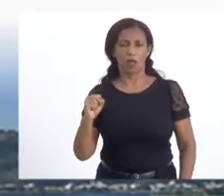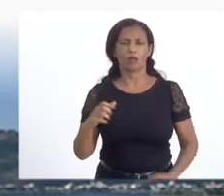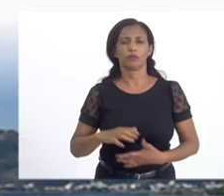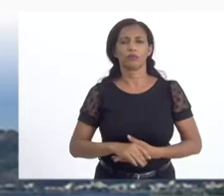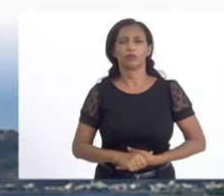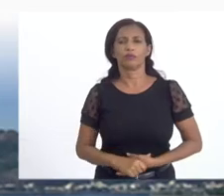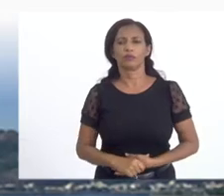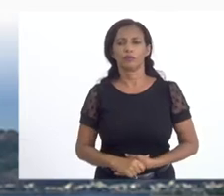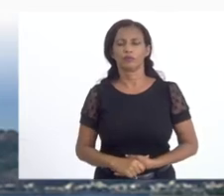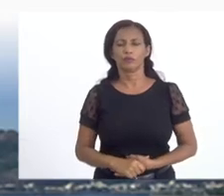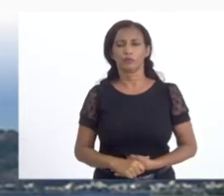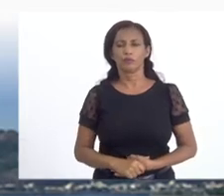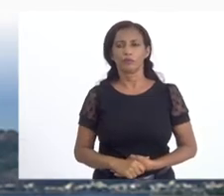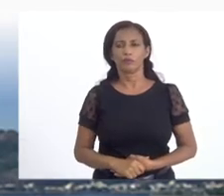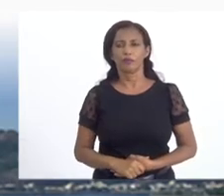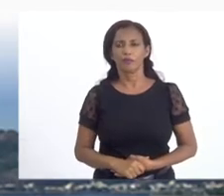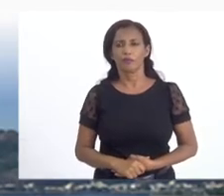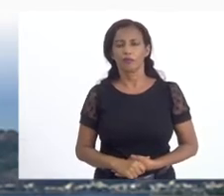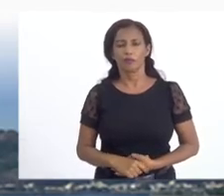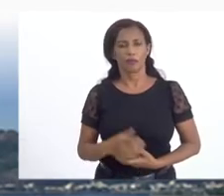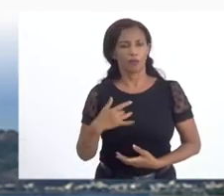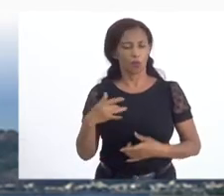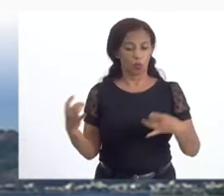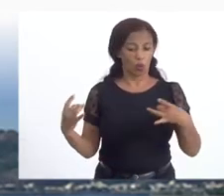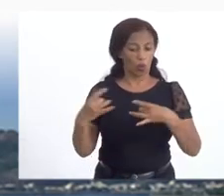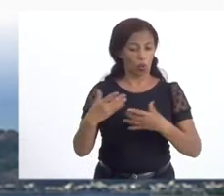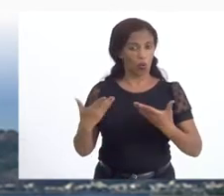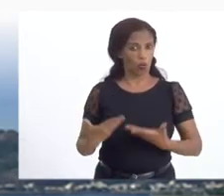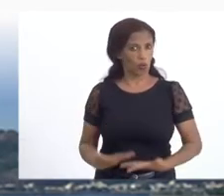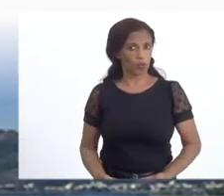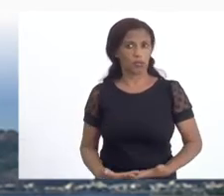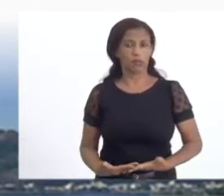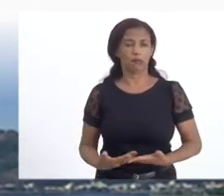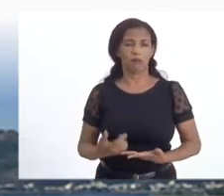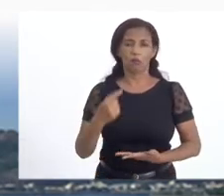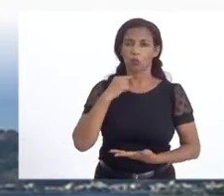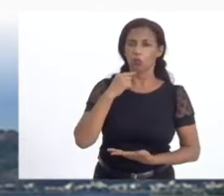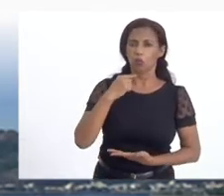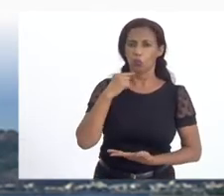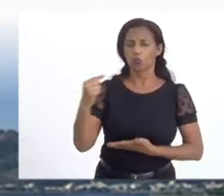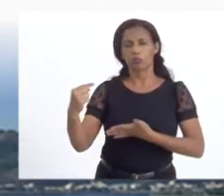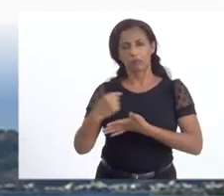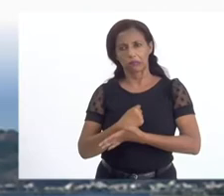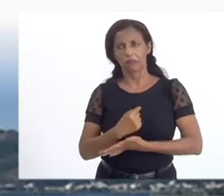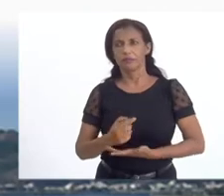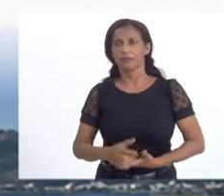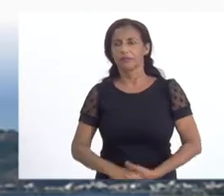treino. E coloco aqui à disposição a pergunta.